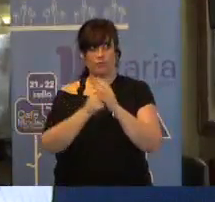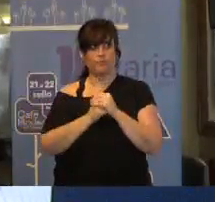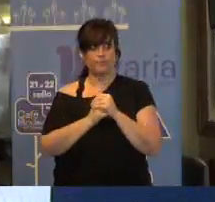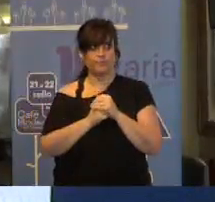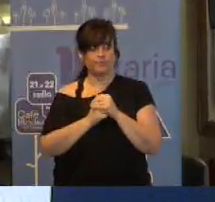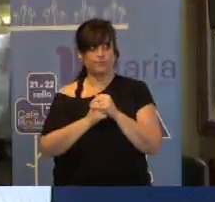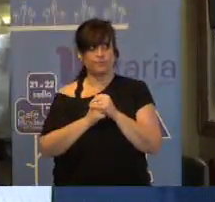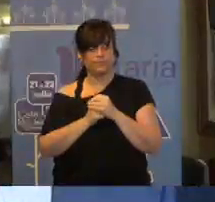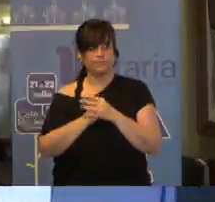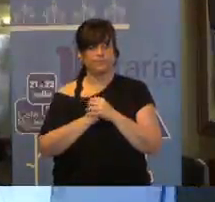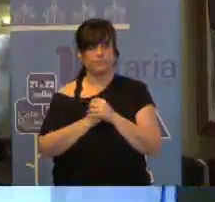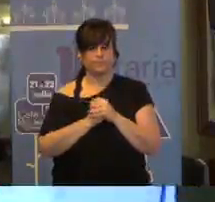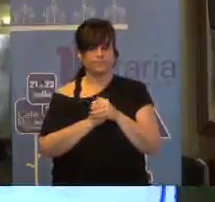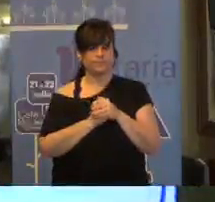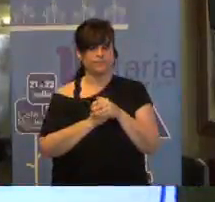actualidade.